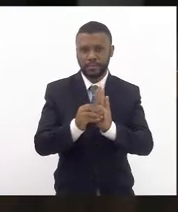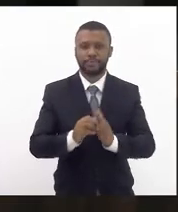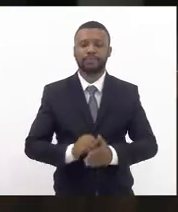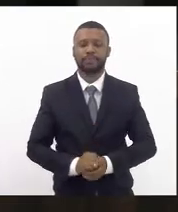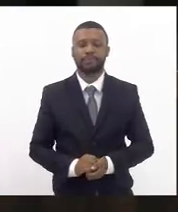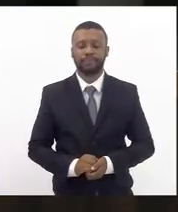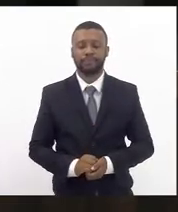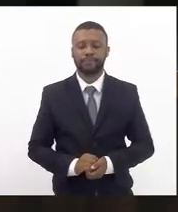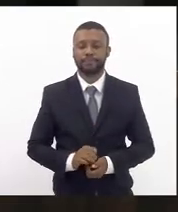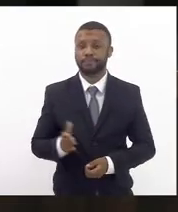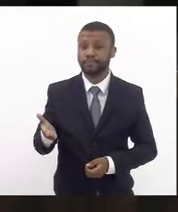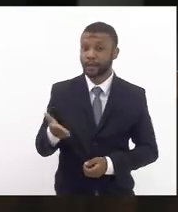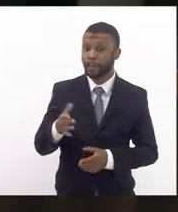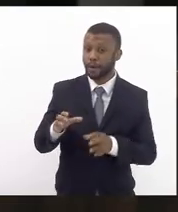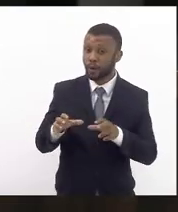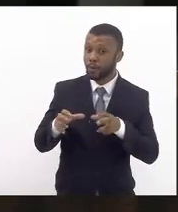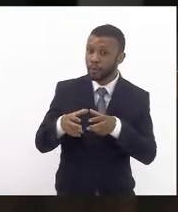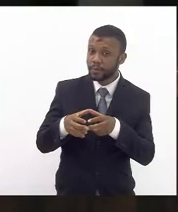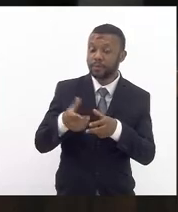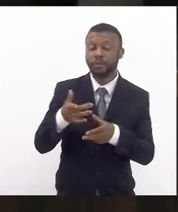Pela Comissão de Saúde,